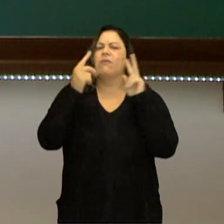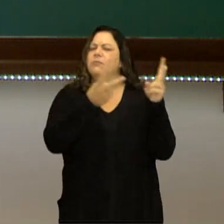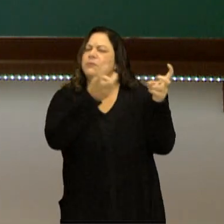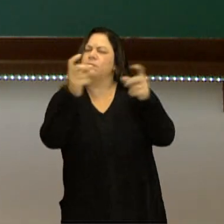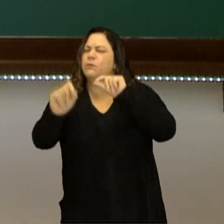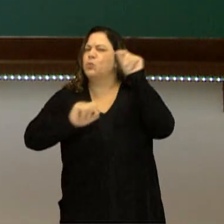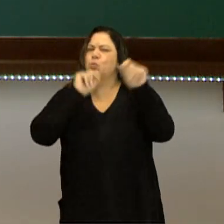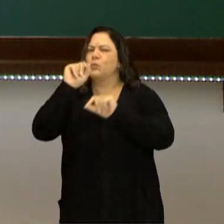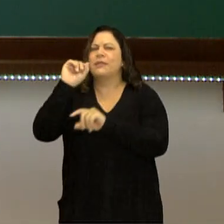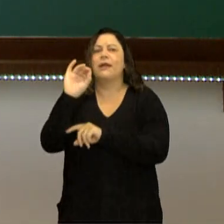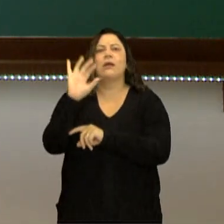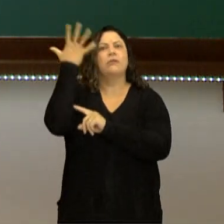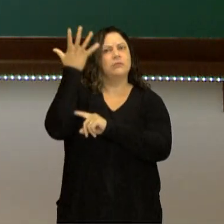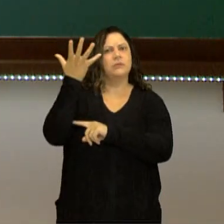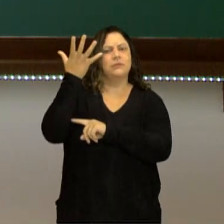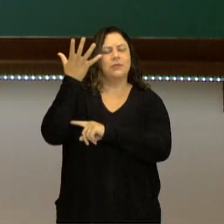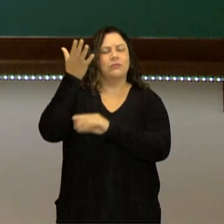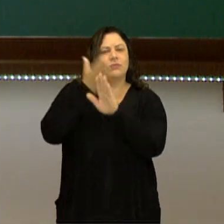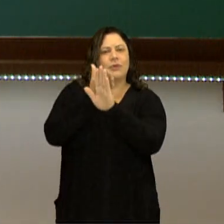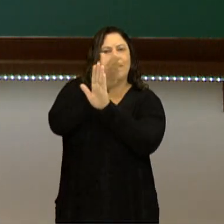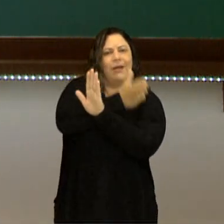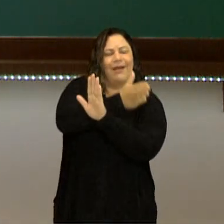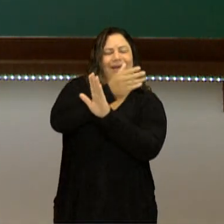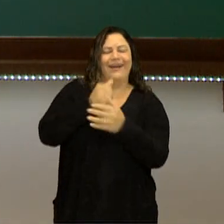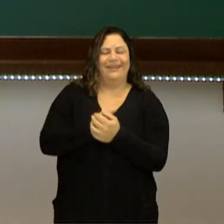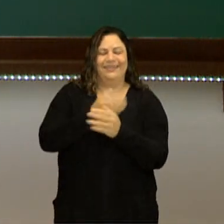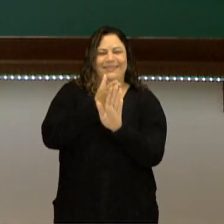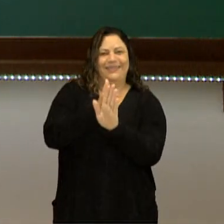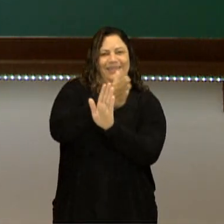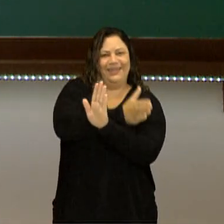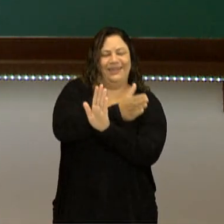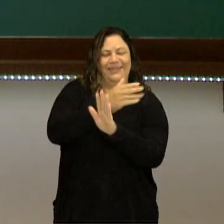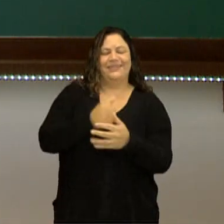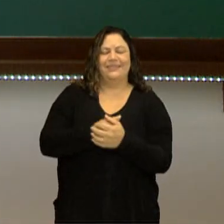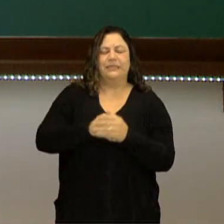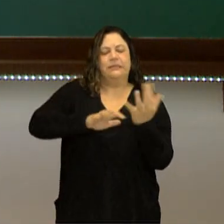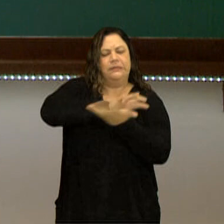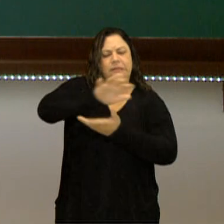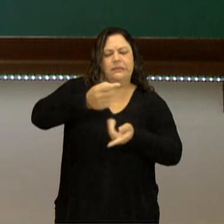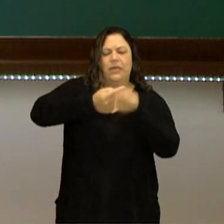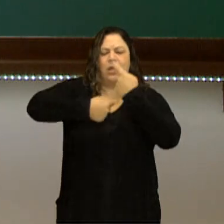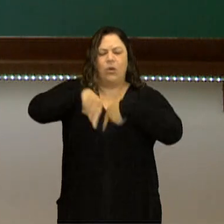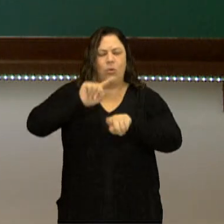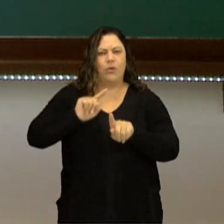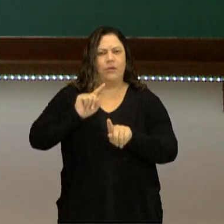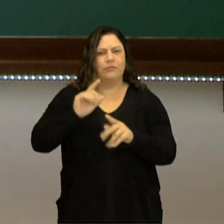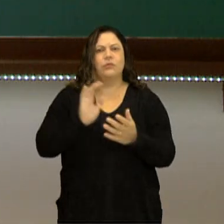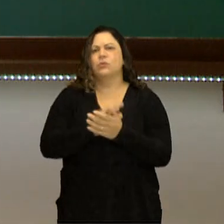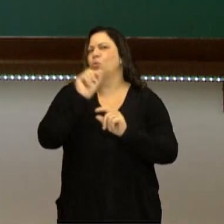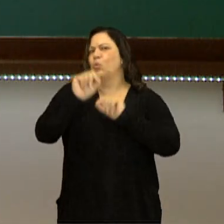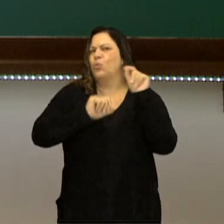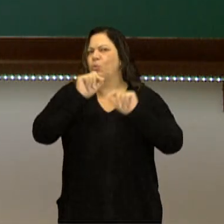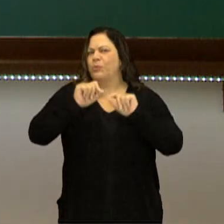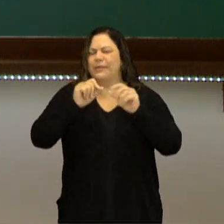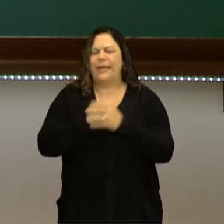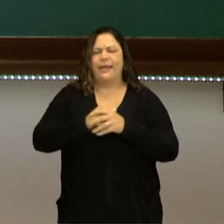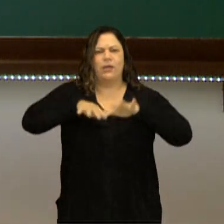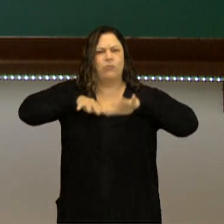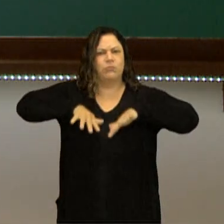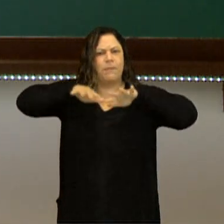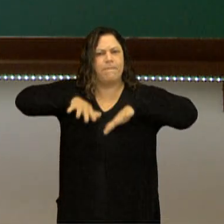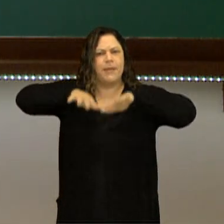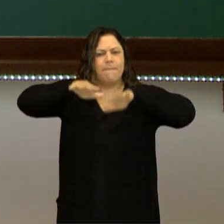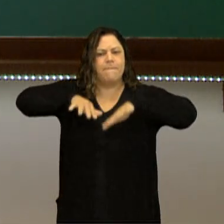Rússia antes da Revolução, no momento pré-revolução, como é que os protestos,